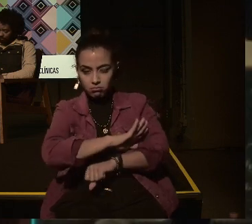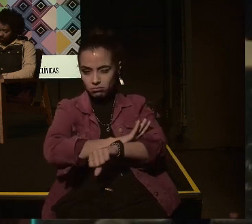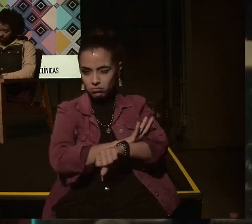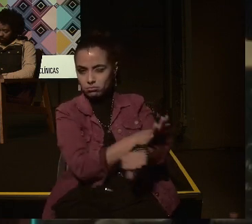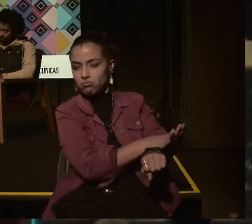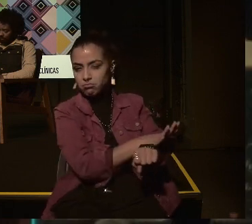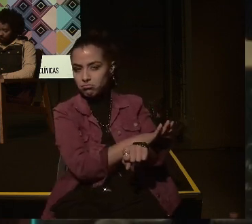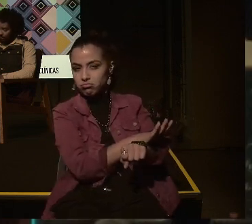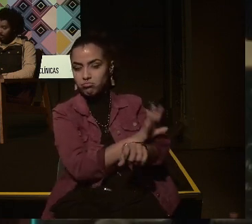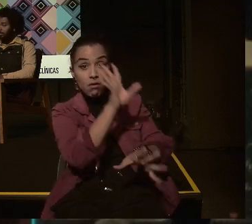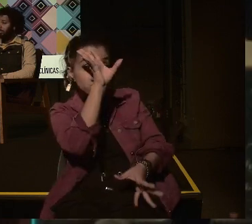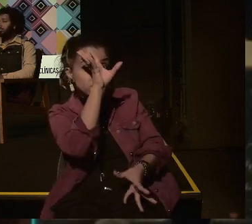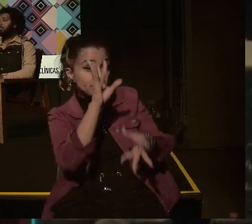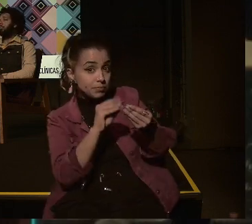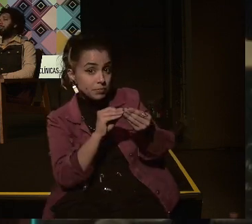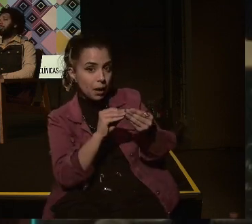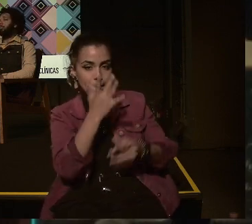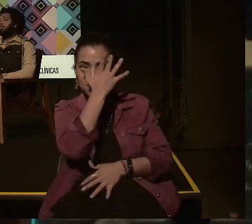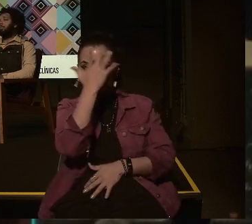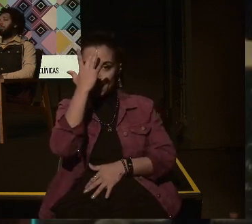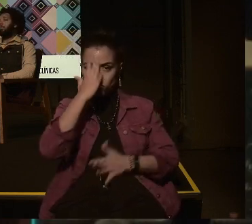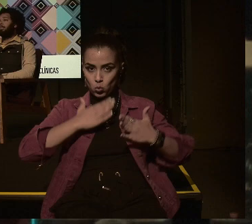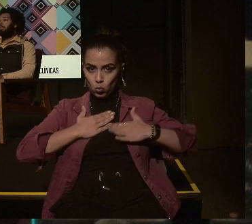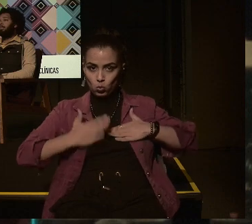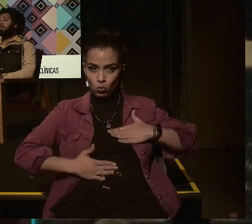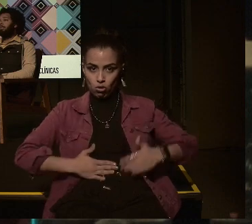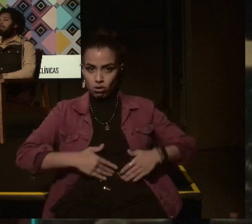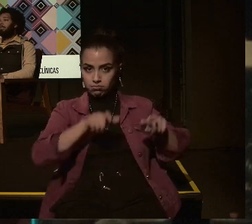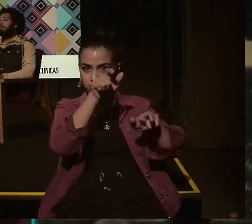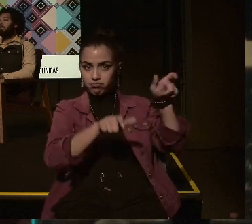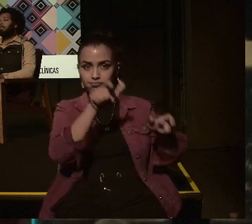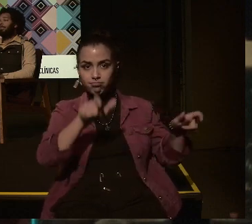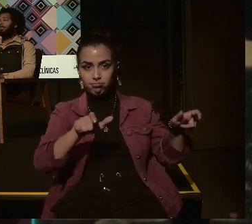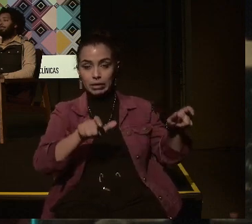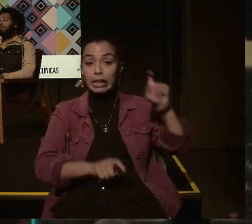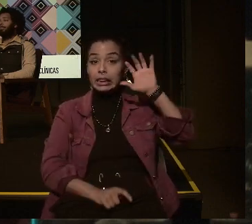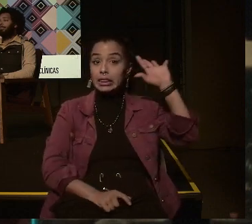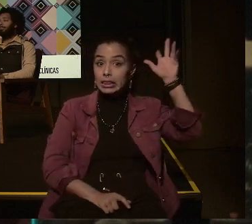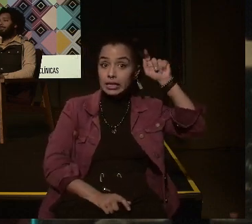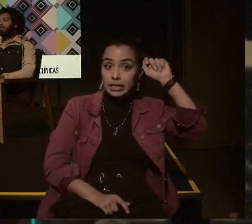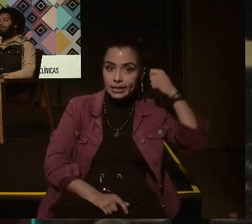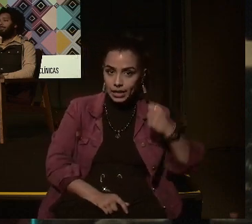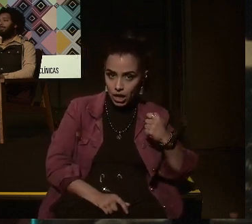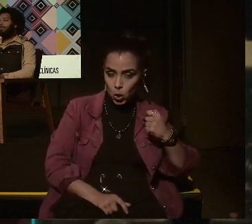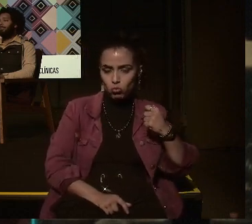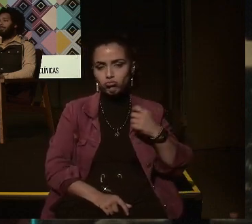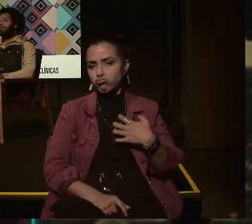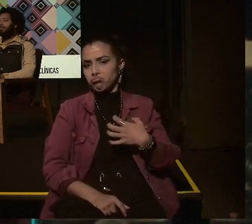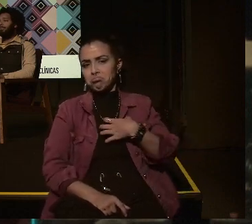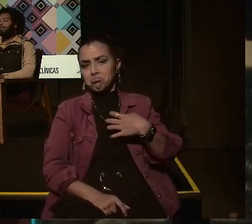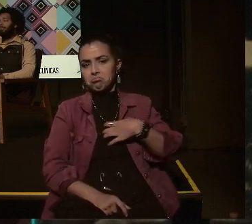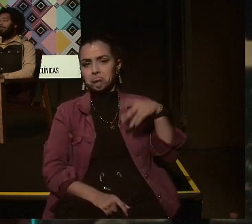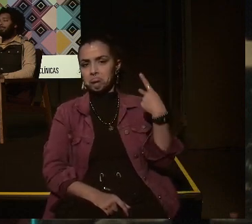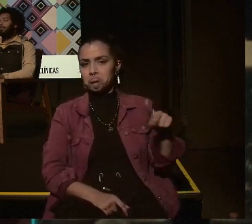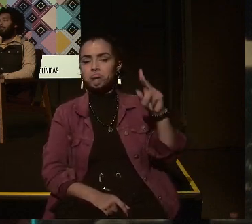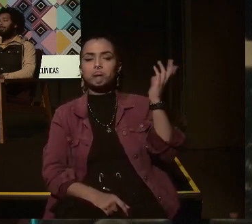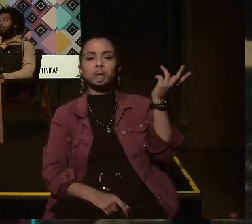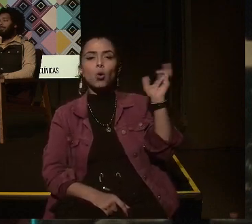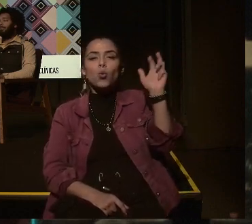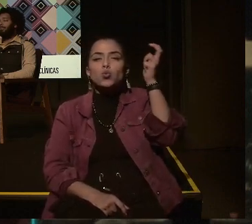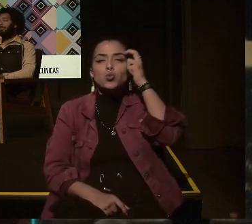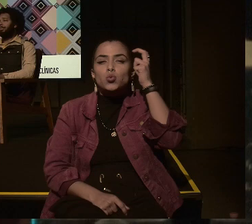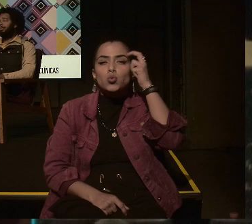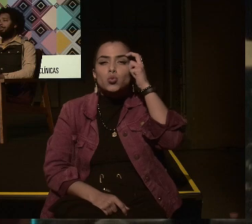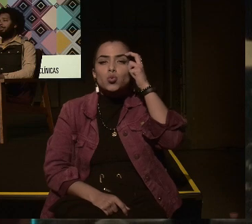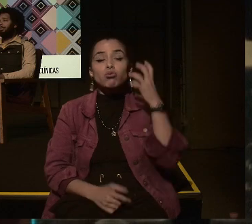corpos negros, a cultura, os modos de vida, os modos de existir, de